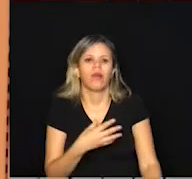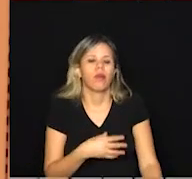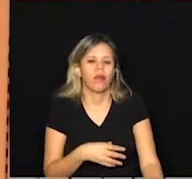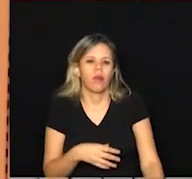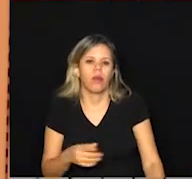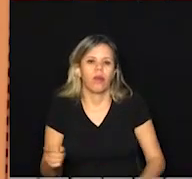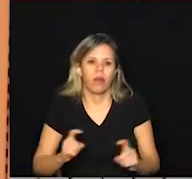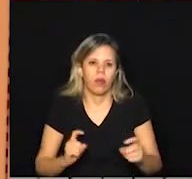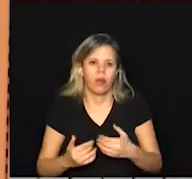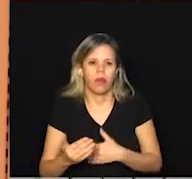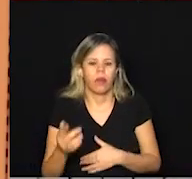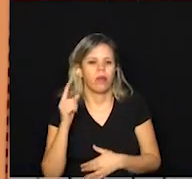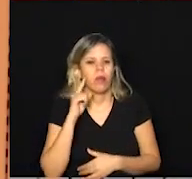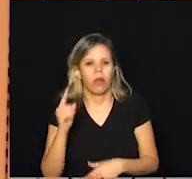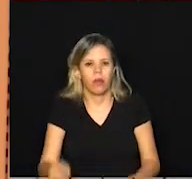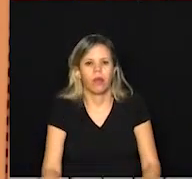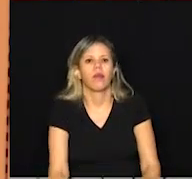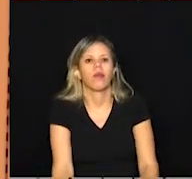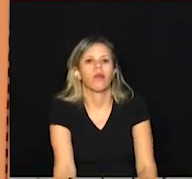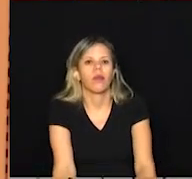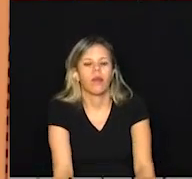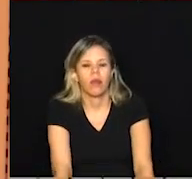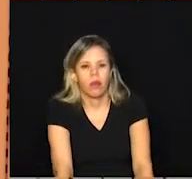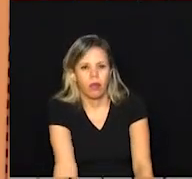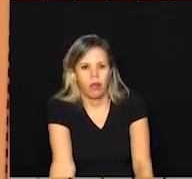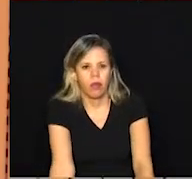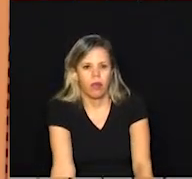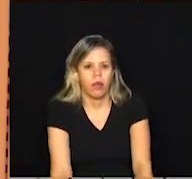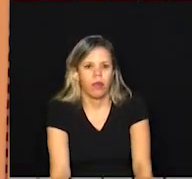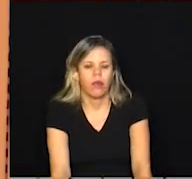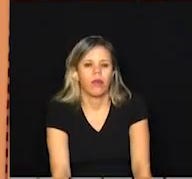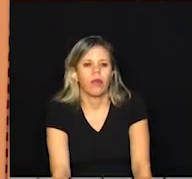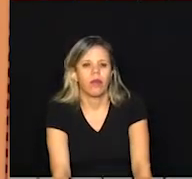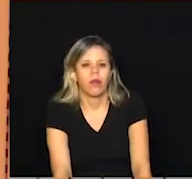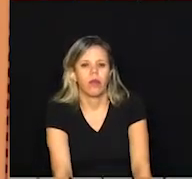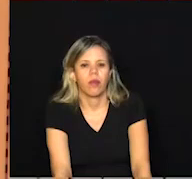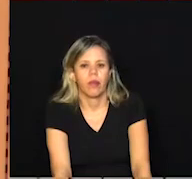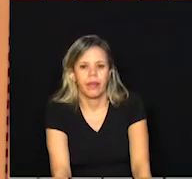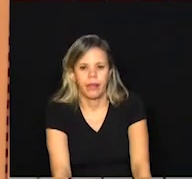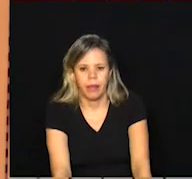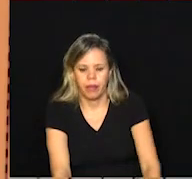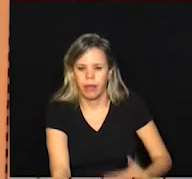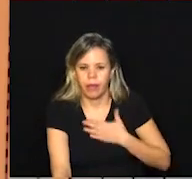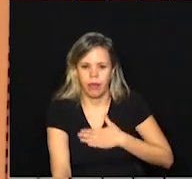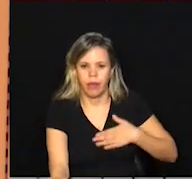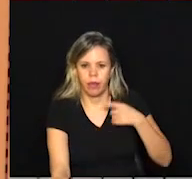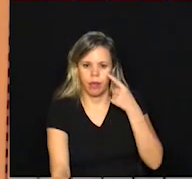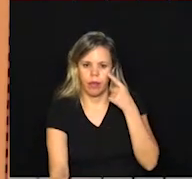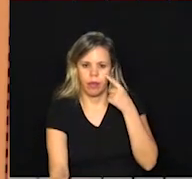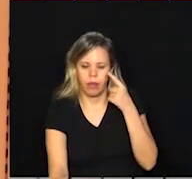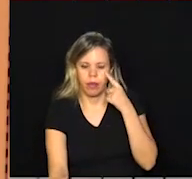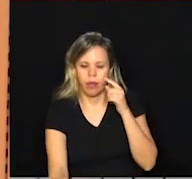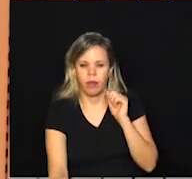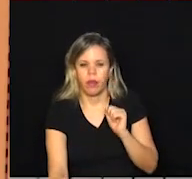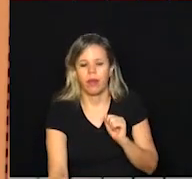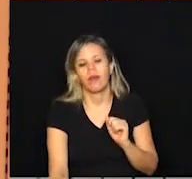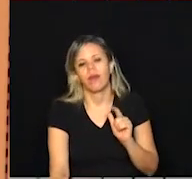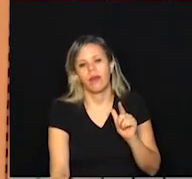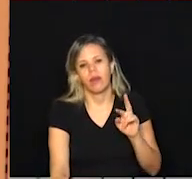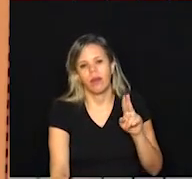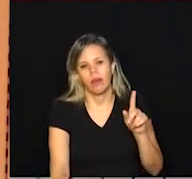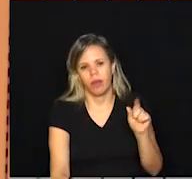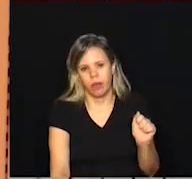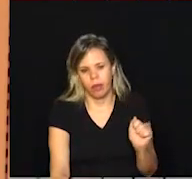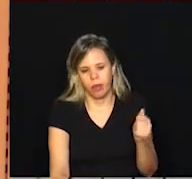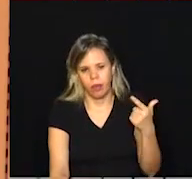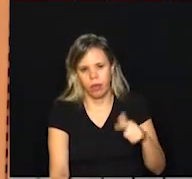Novas reuniões nos próximos dias o som é gostaria de ouvir Alessandra novamente